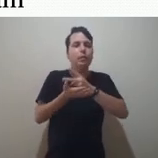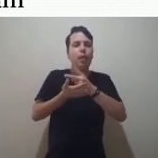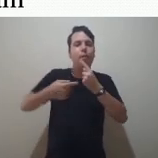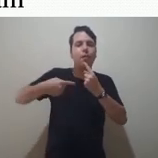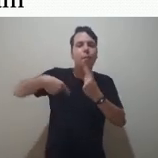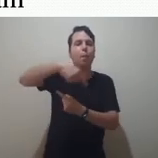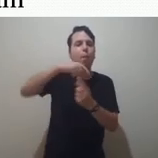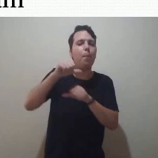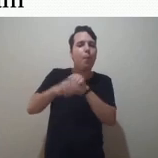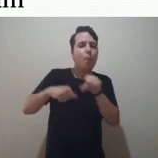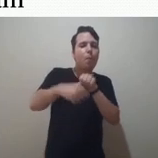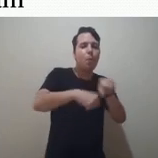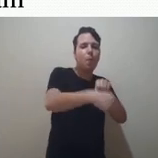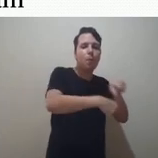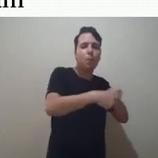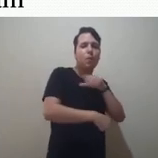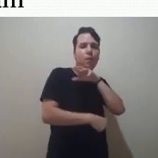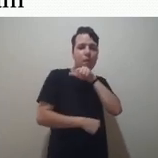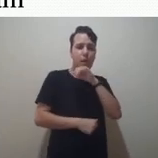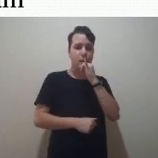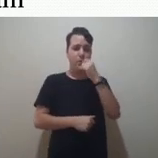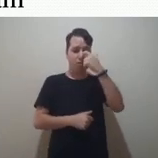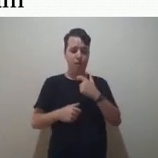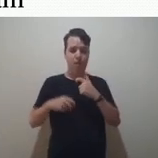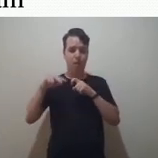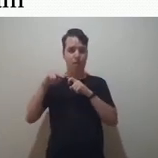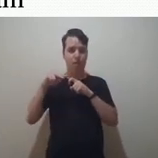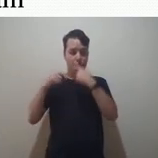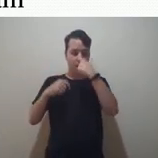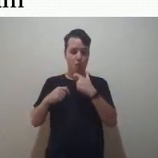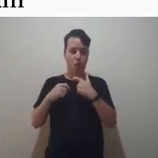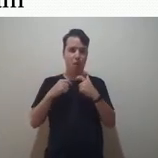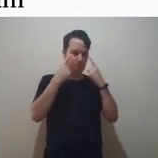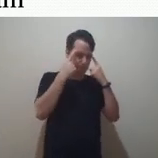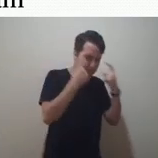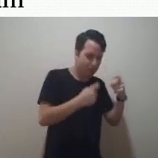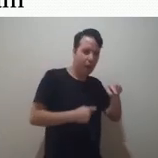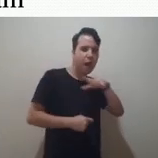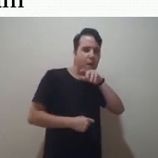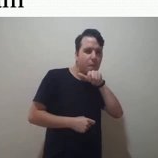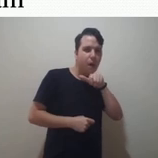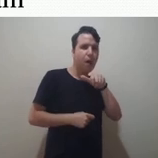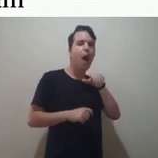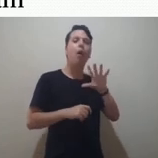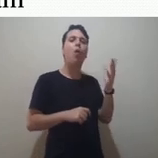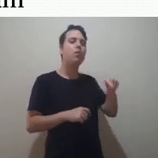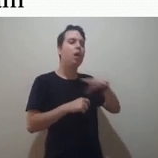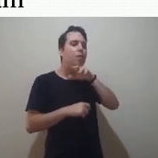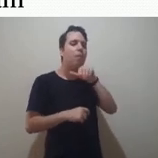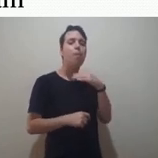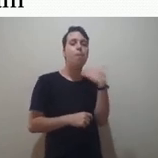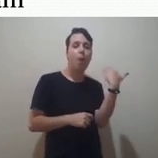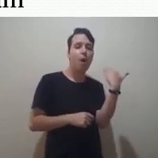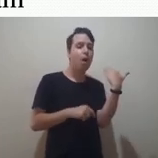animais. Então, as pessoas que maltratam, elas, às vezes o animal acaba morrendo